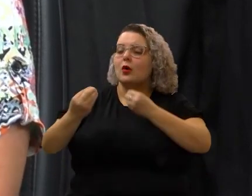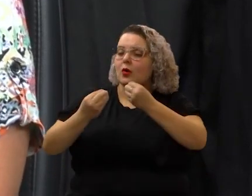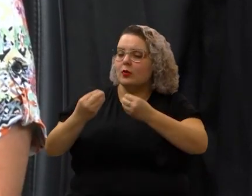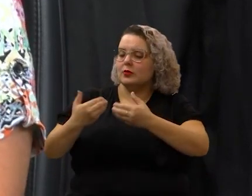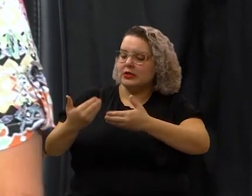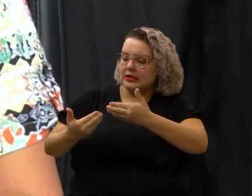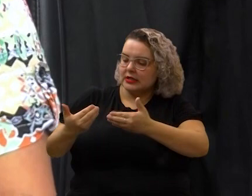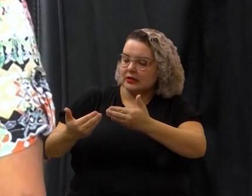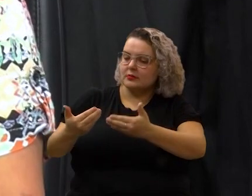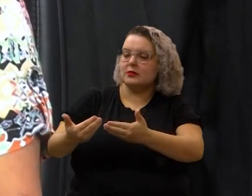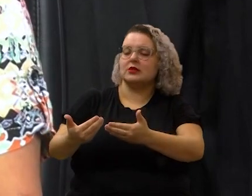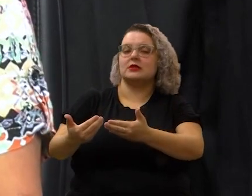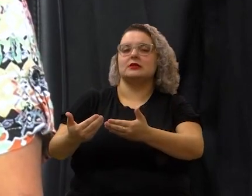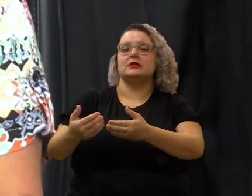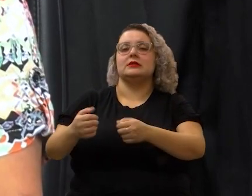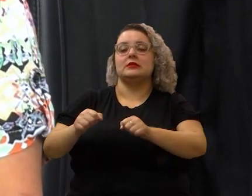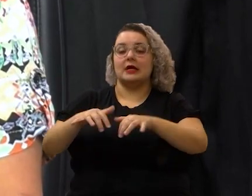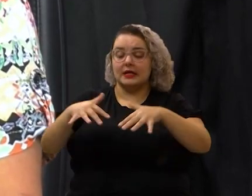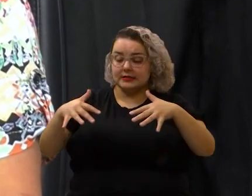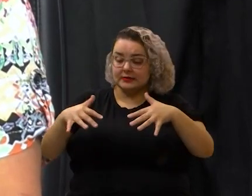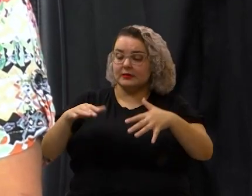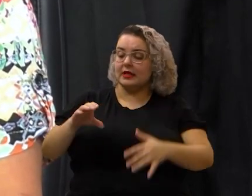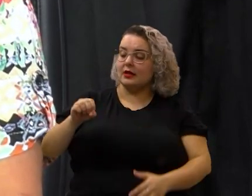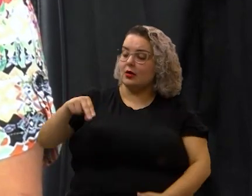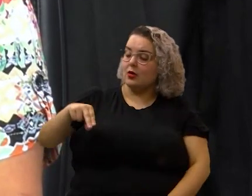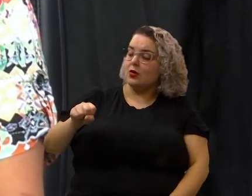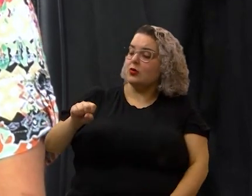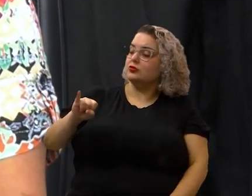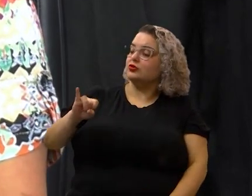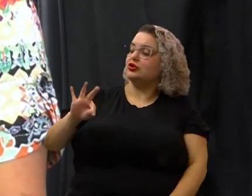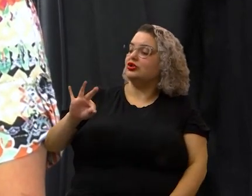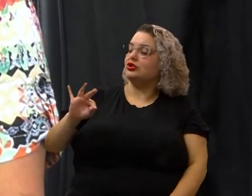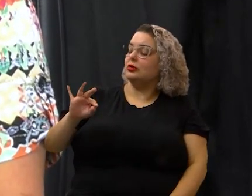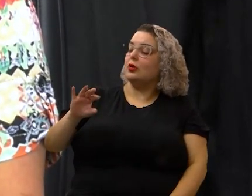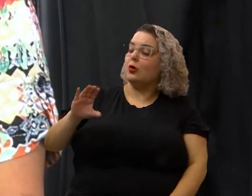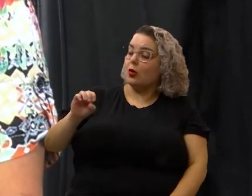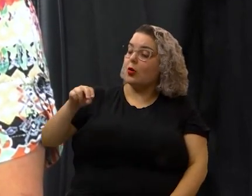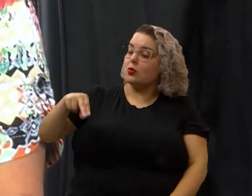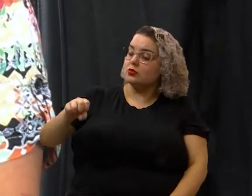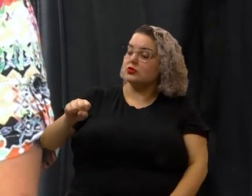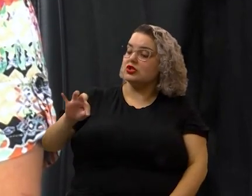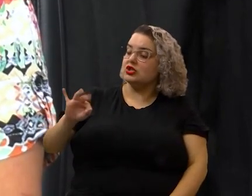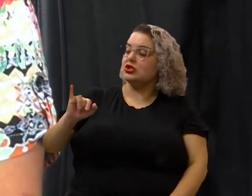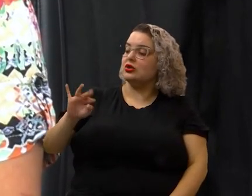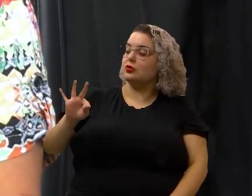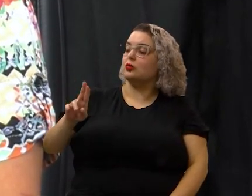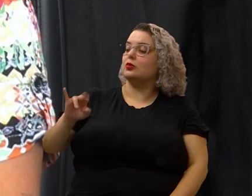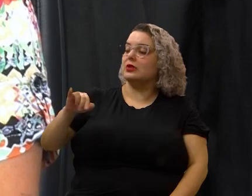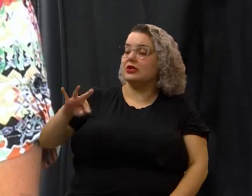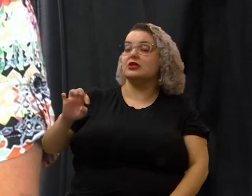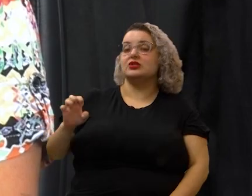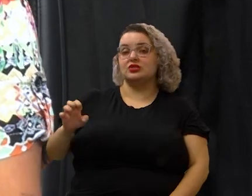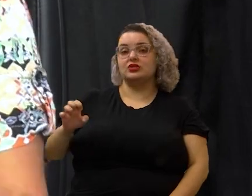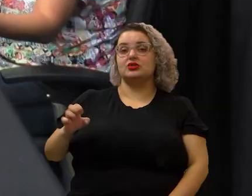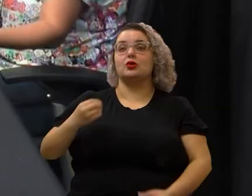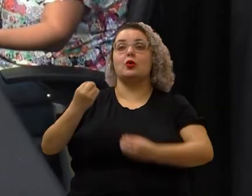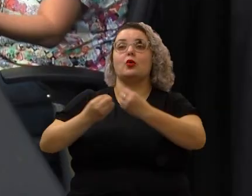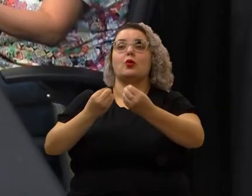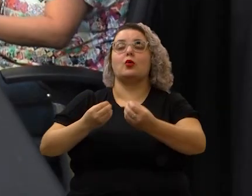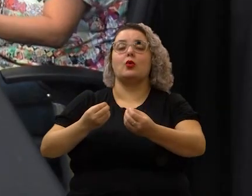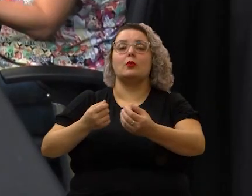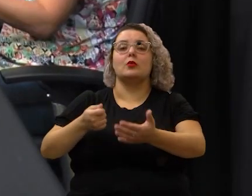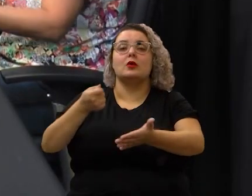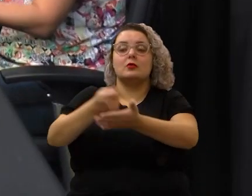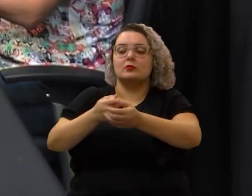como naquele processo da Assembleia Constituinte se definiu o papel dos militares. Entendi. Que foi